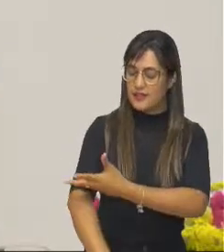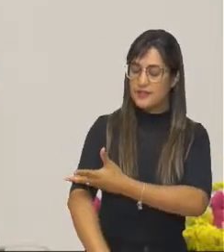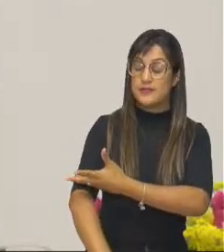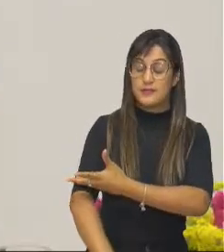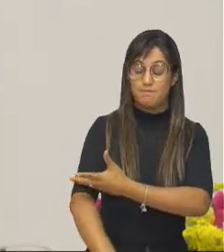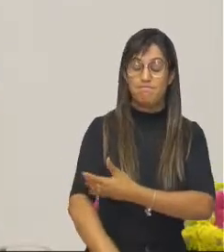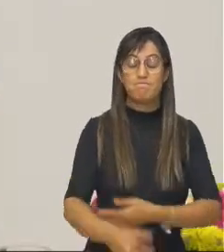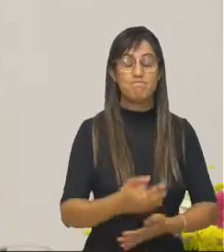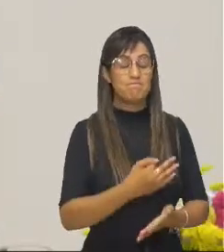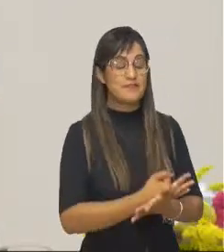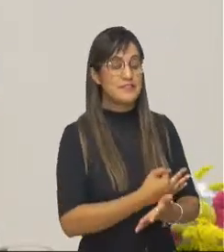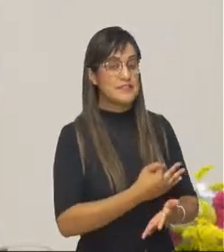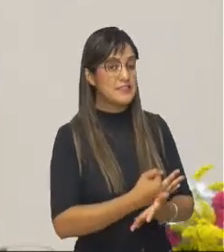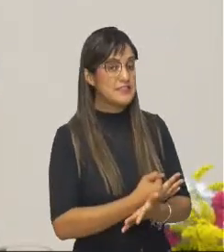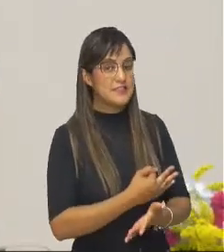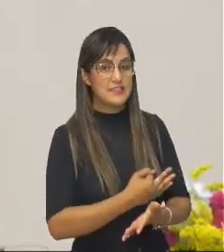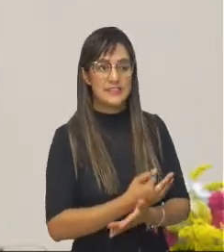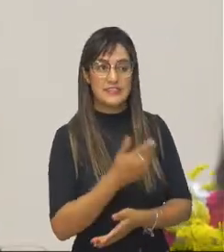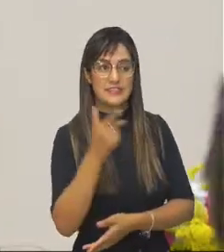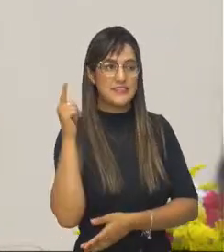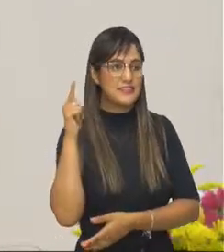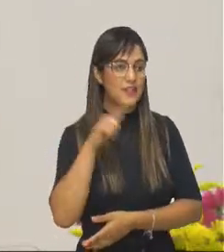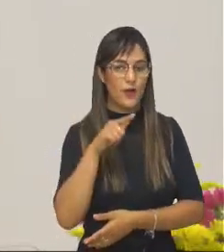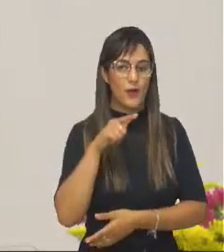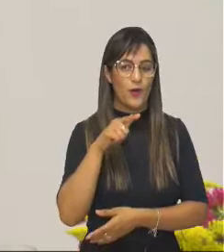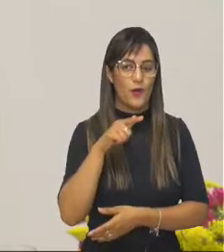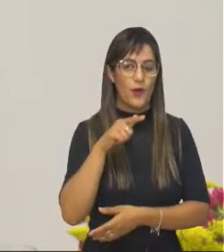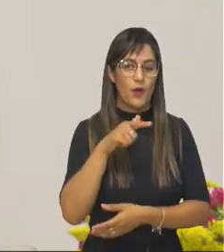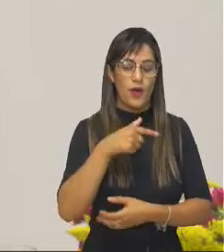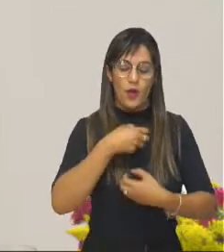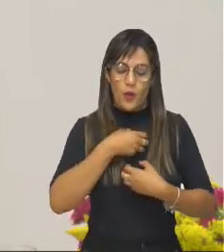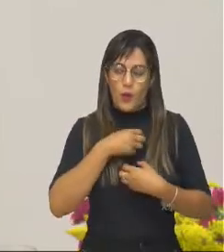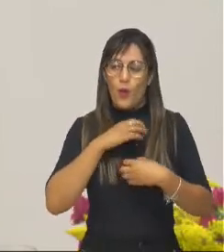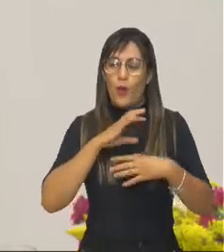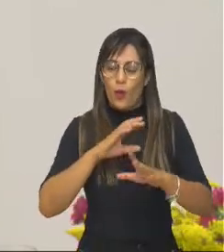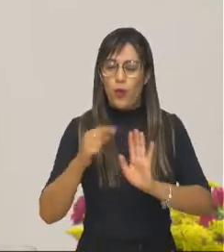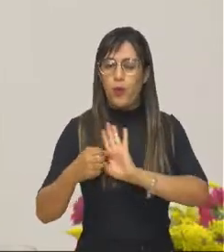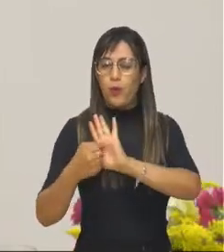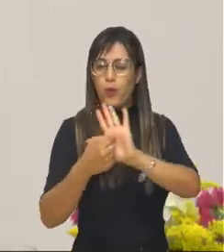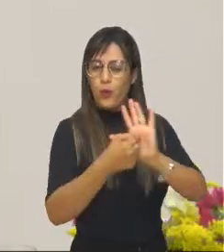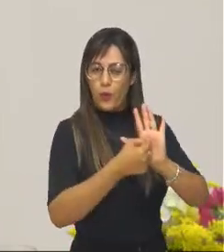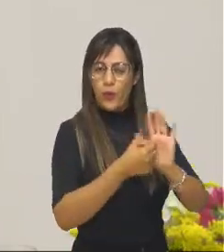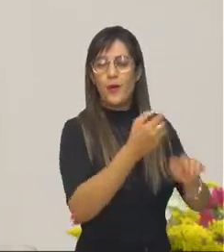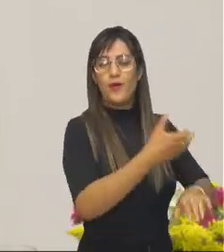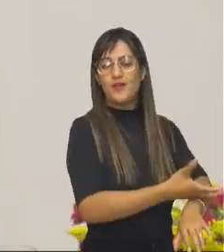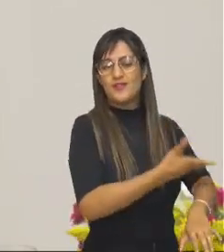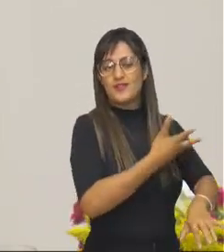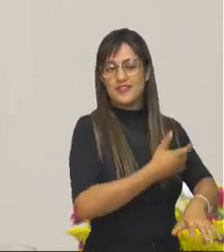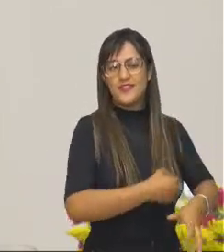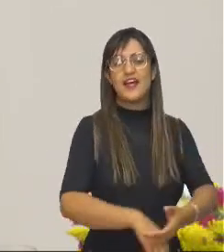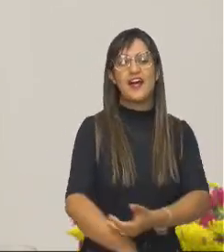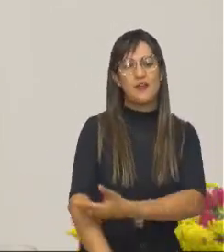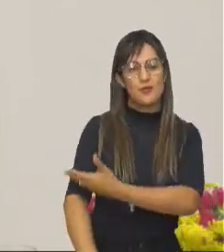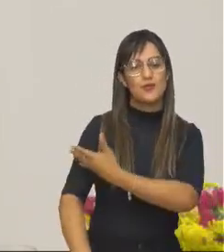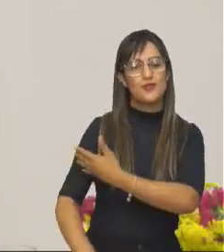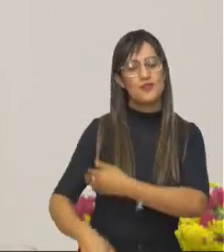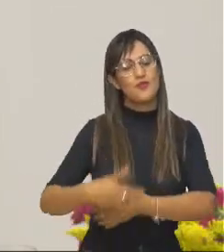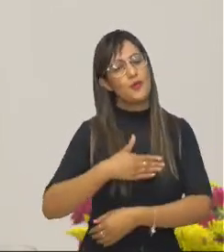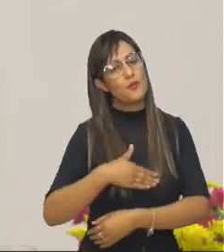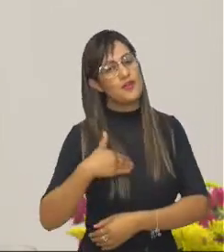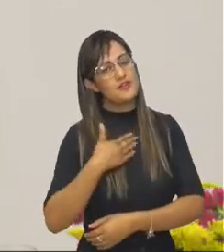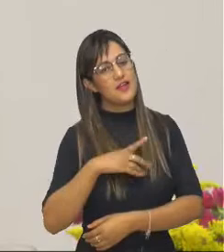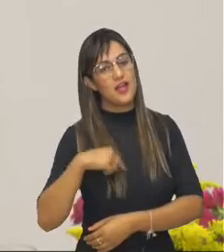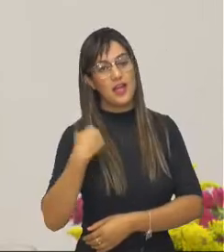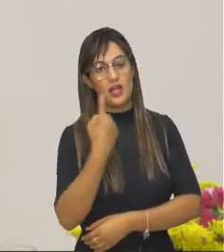e chega um momento que não dá mais e você pega e expõe toda a sua emoção. Eu acho que isso foi muito presente aqui. E acho que o que ficou